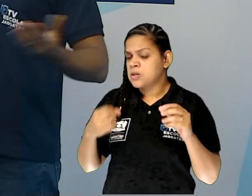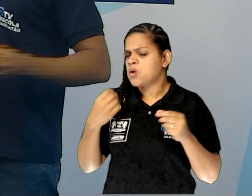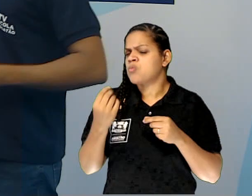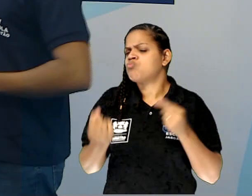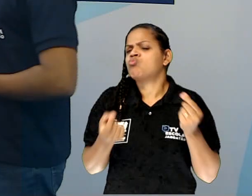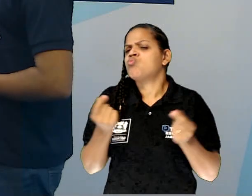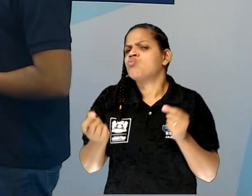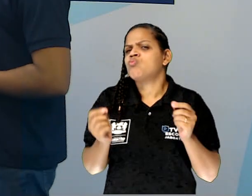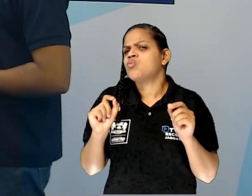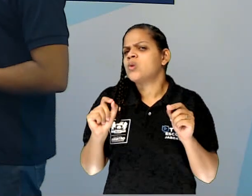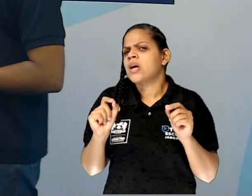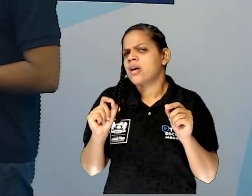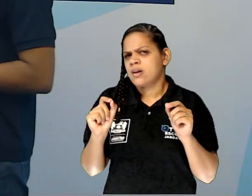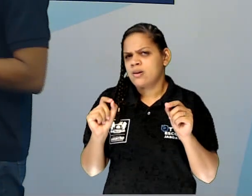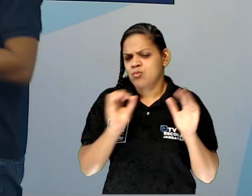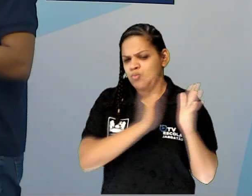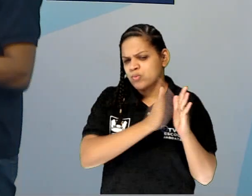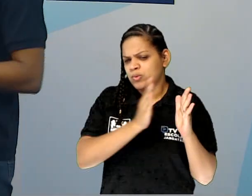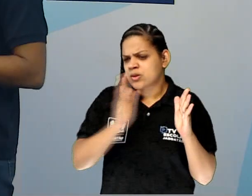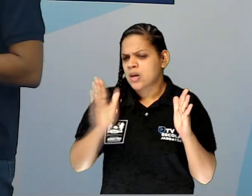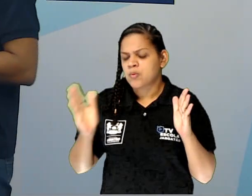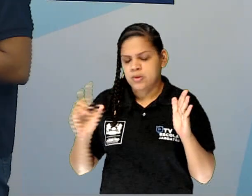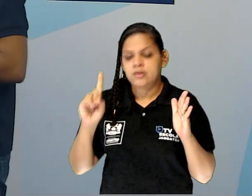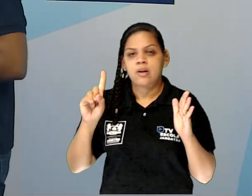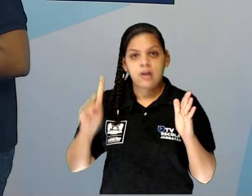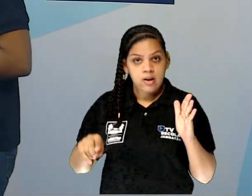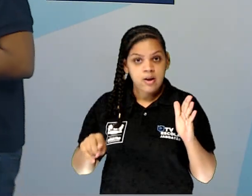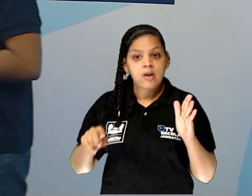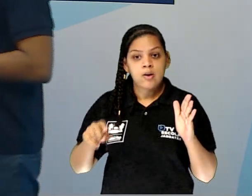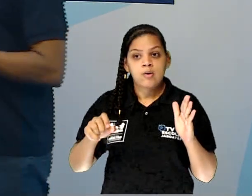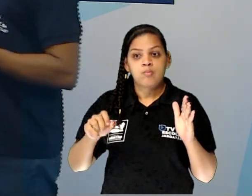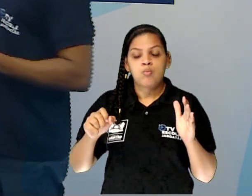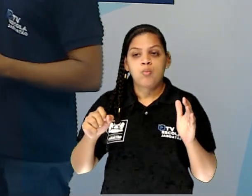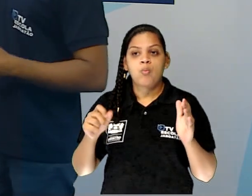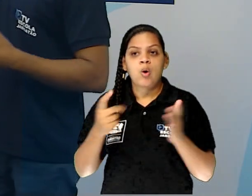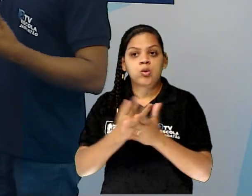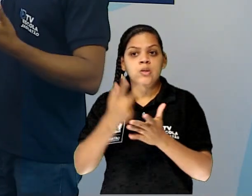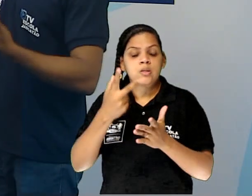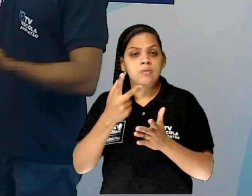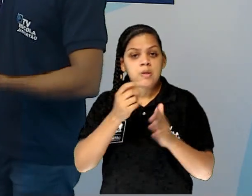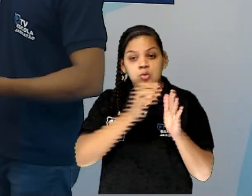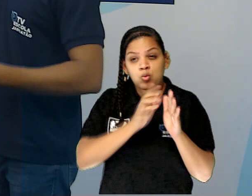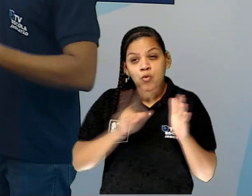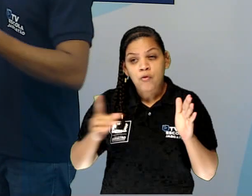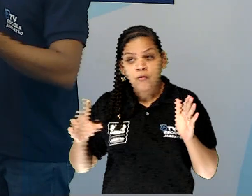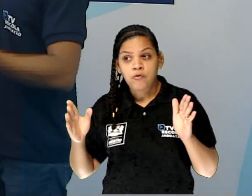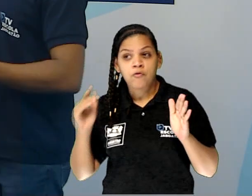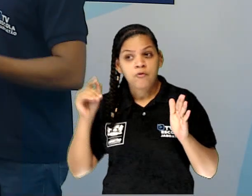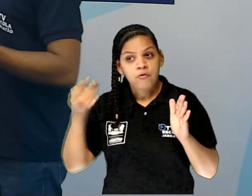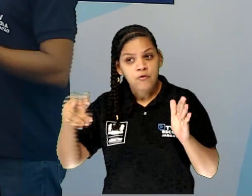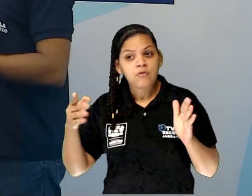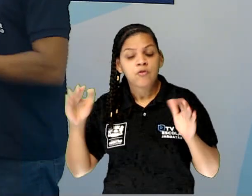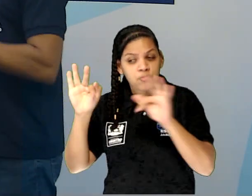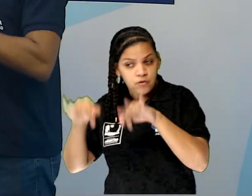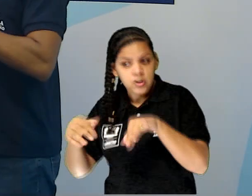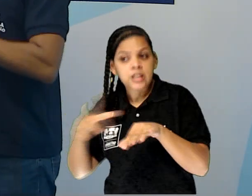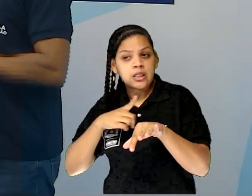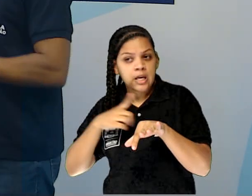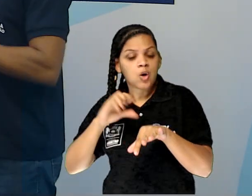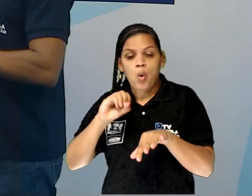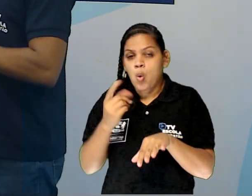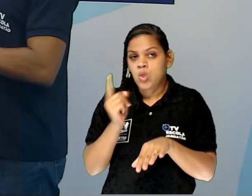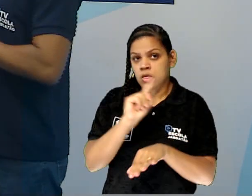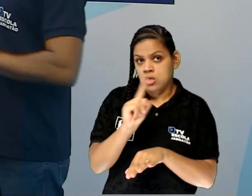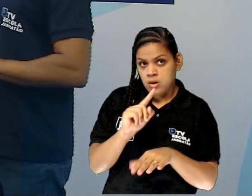sequência? Uma sequência é uma sucessão finita ou infinita de números obedecendo uma determinada regra